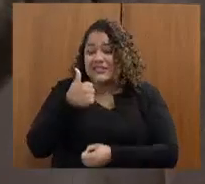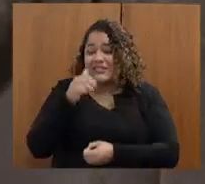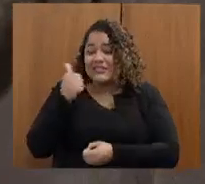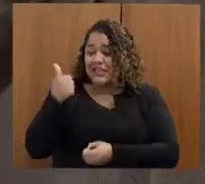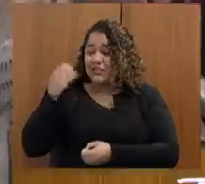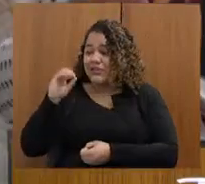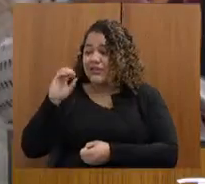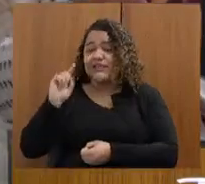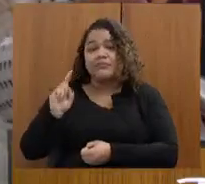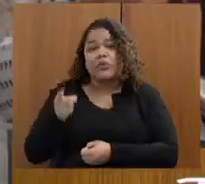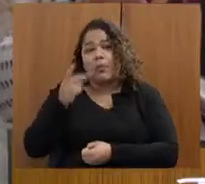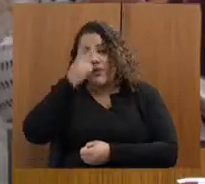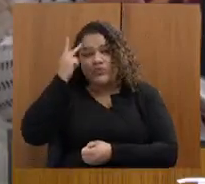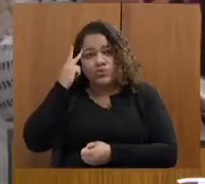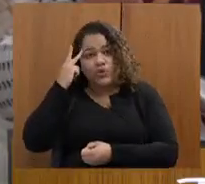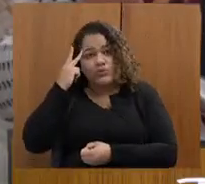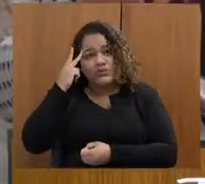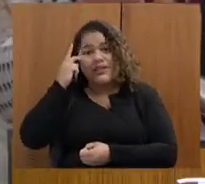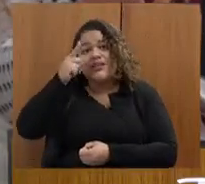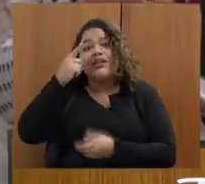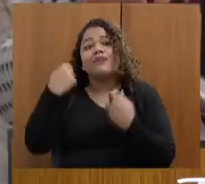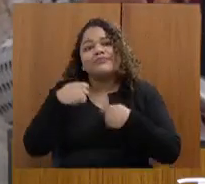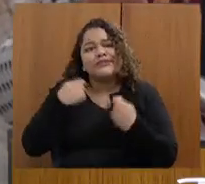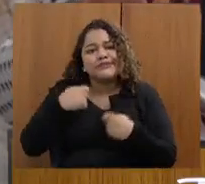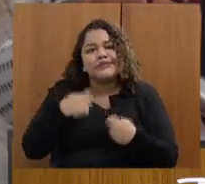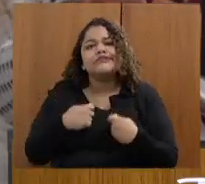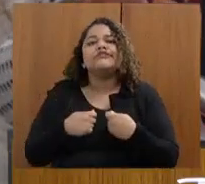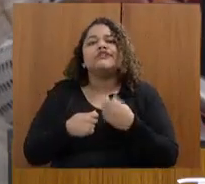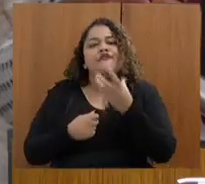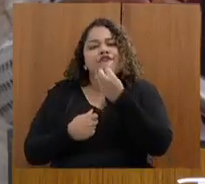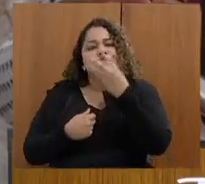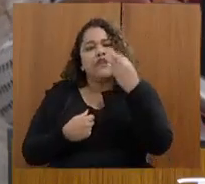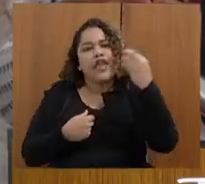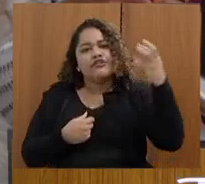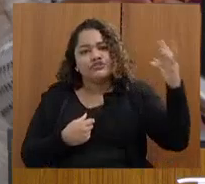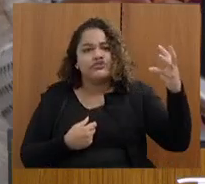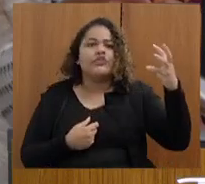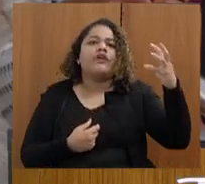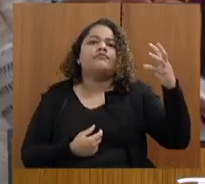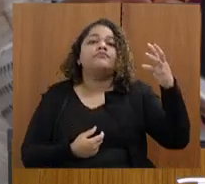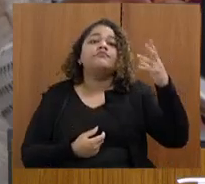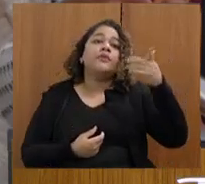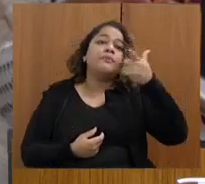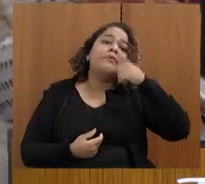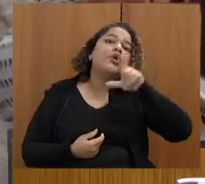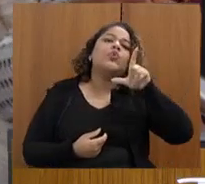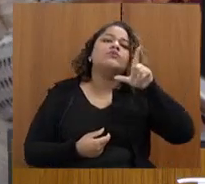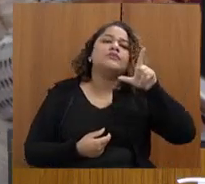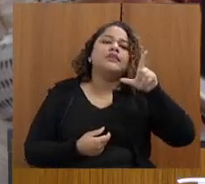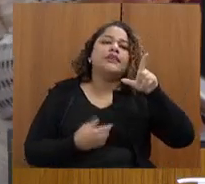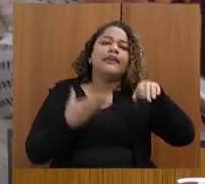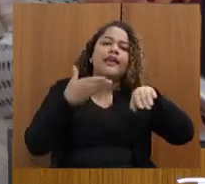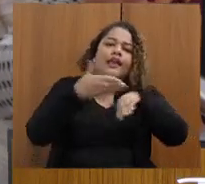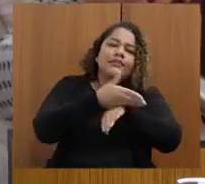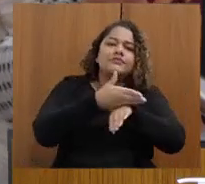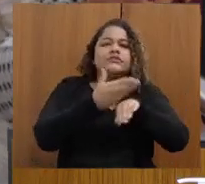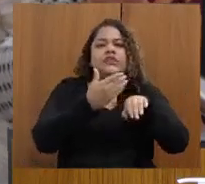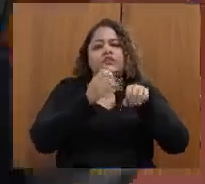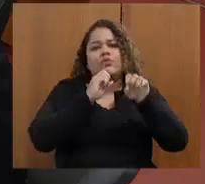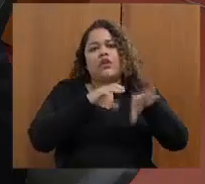cidade de Araxá e da região tem se deslocar em Araxá para ter acesso à educação